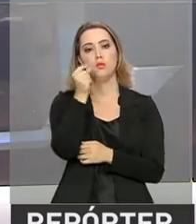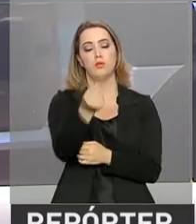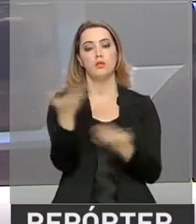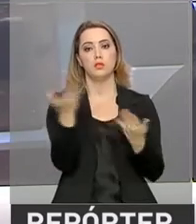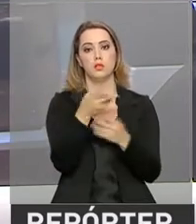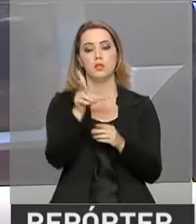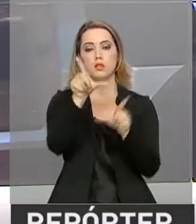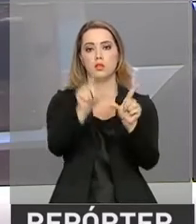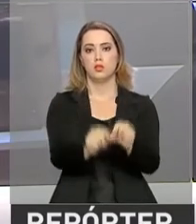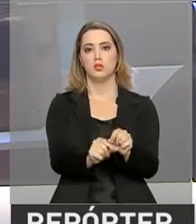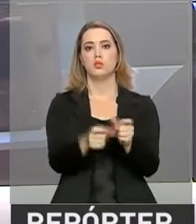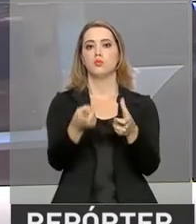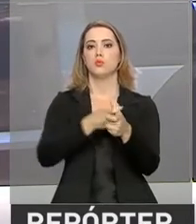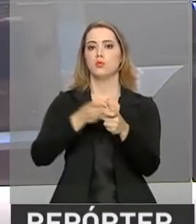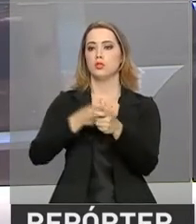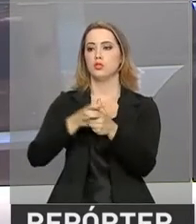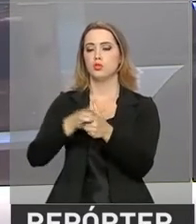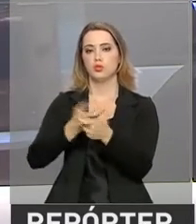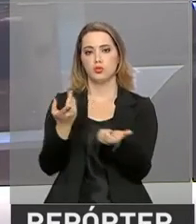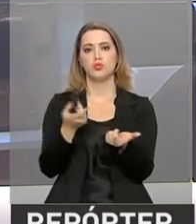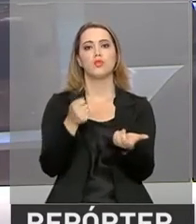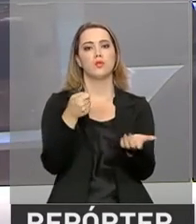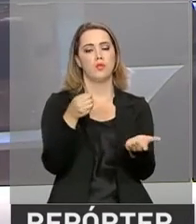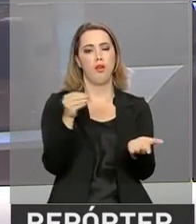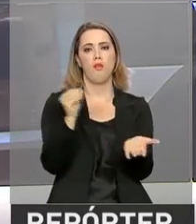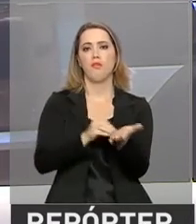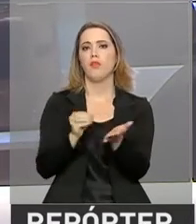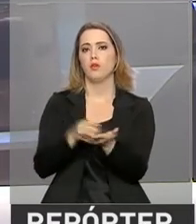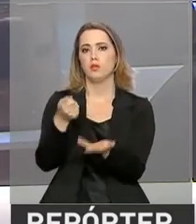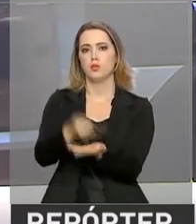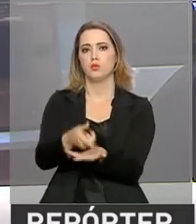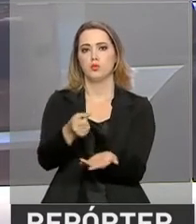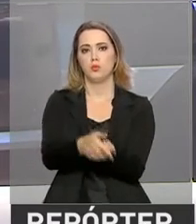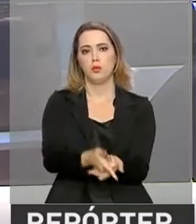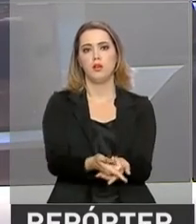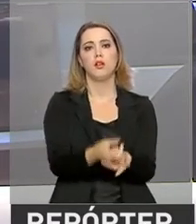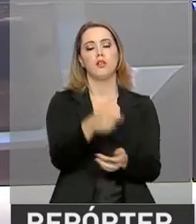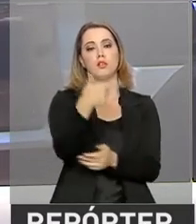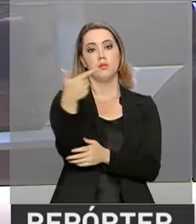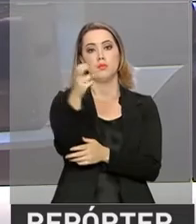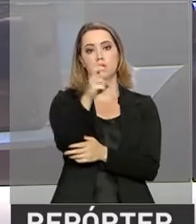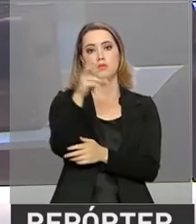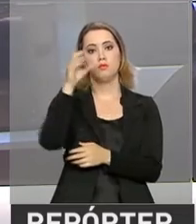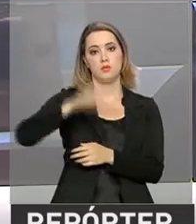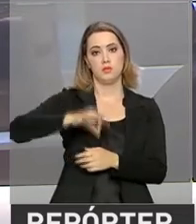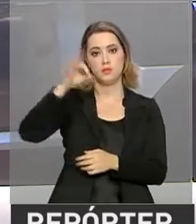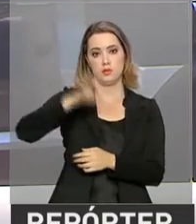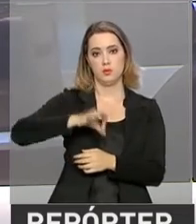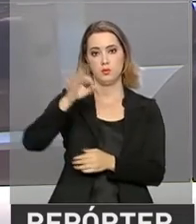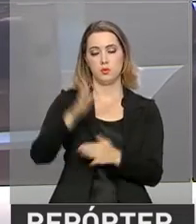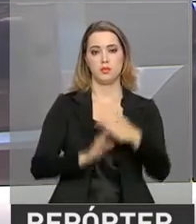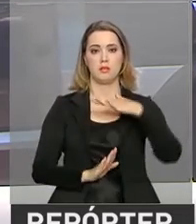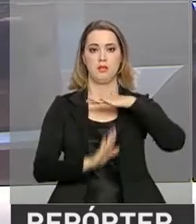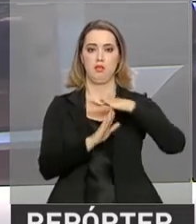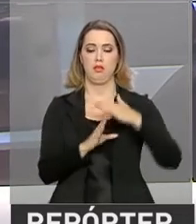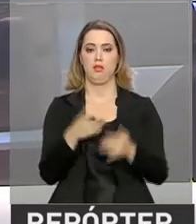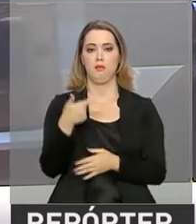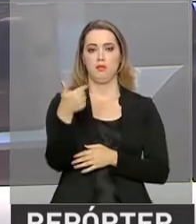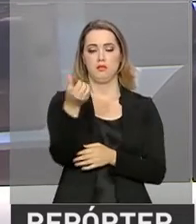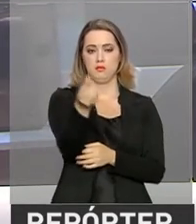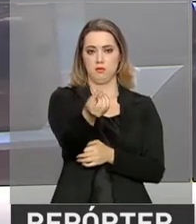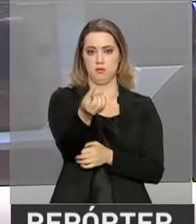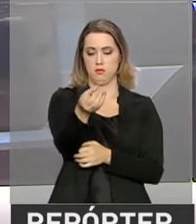minha casa minha vida atualmente a inadimplência chega 25% na faixa 1 para famílias com renda mensal bruta de até